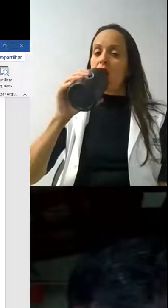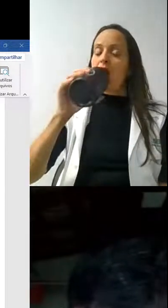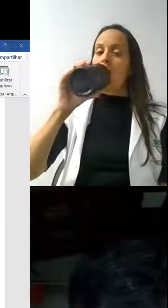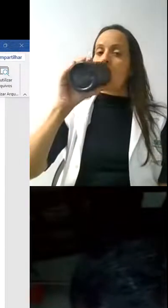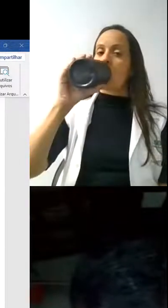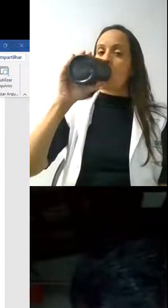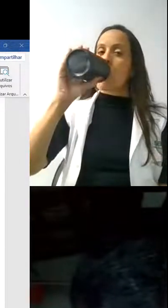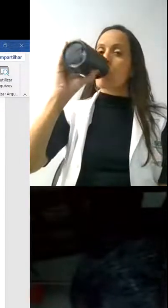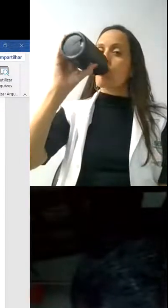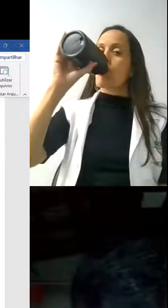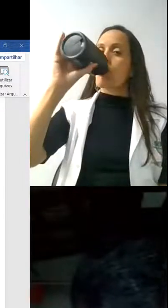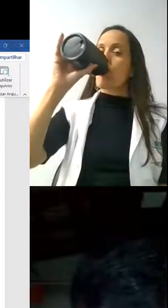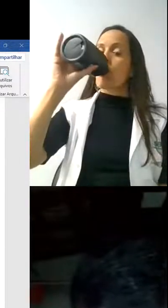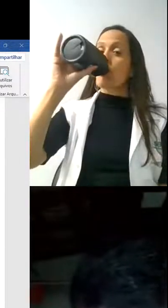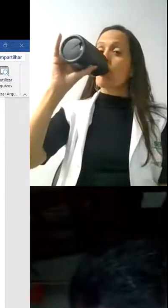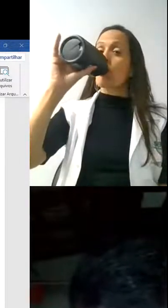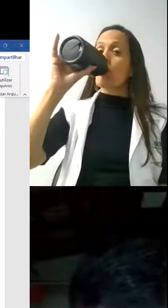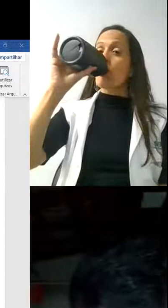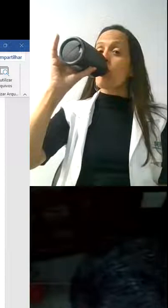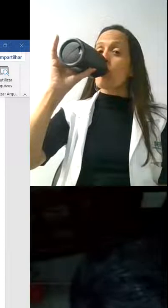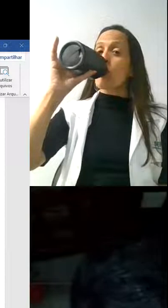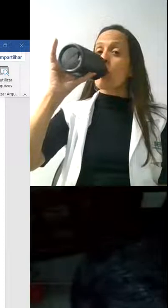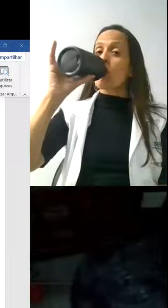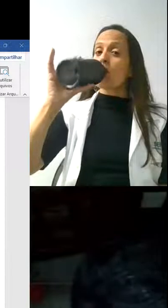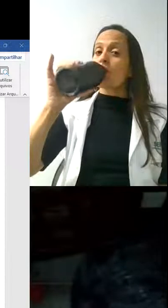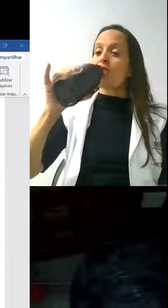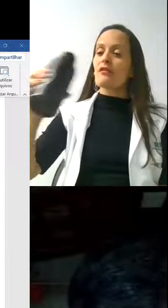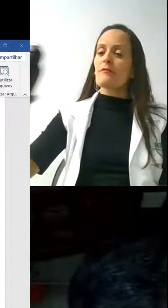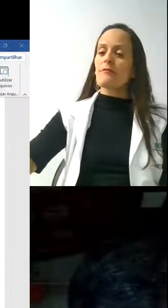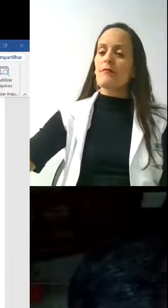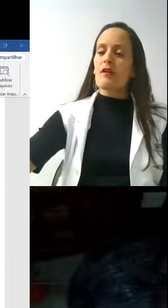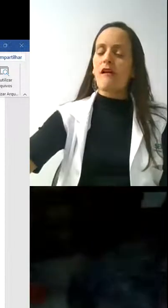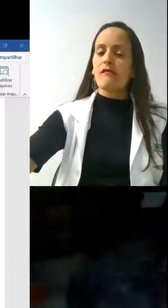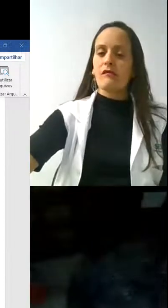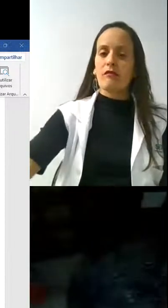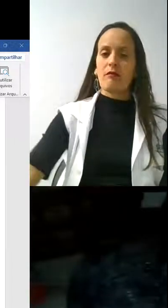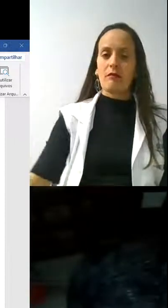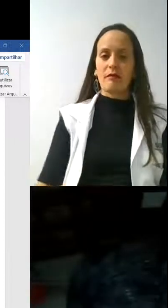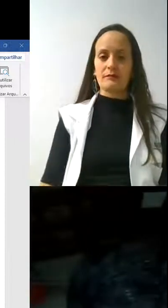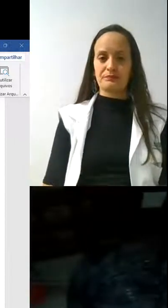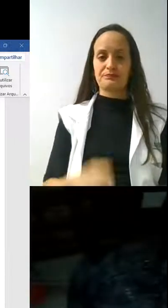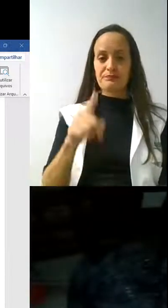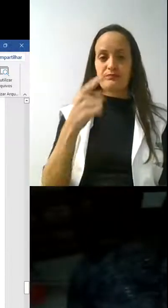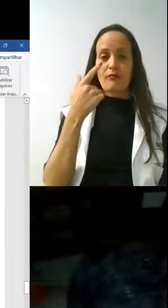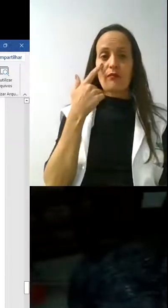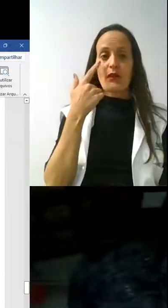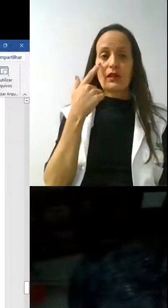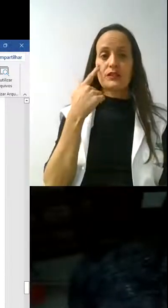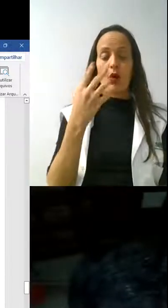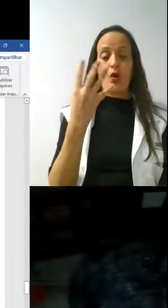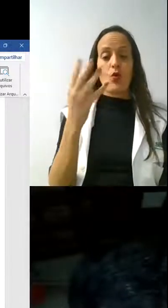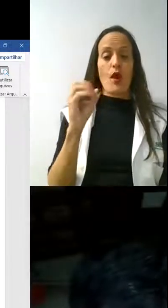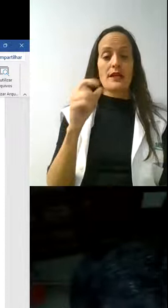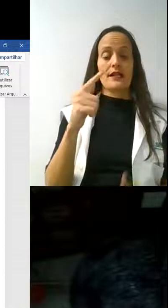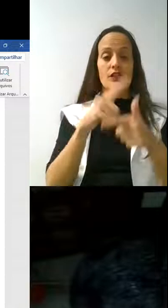aqui, ó, 40. Vou descobrir qual que é o valor da escala, né? Para 125, dá quanto?